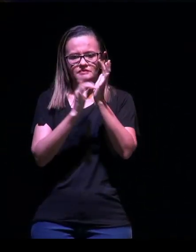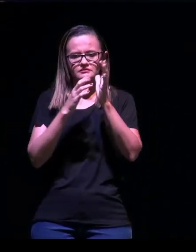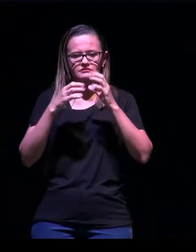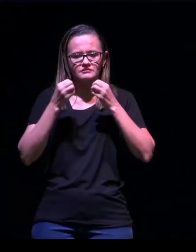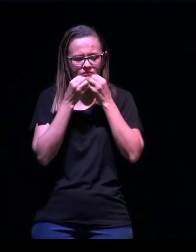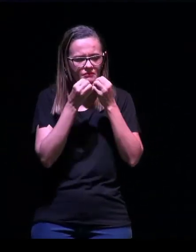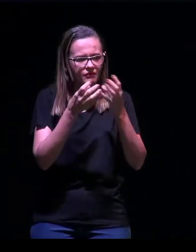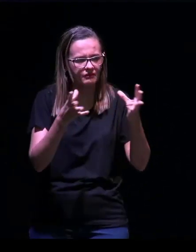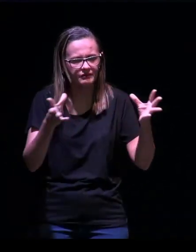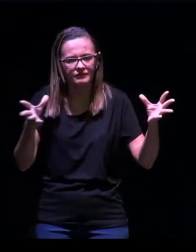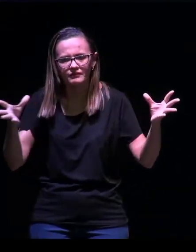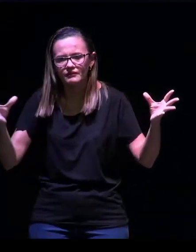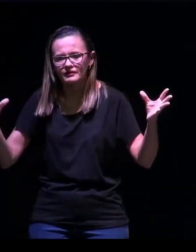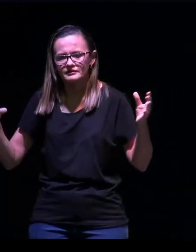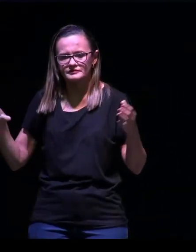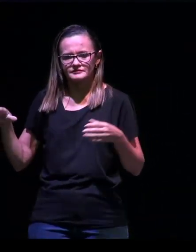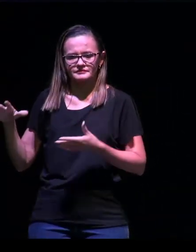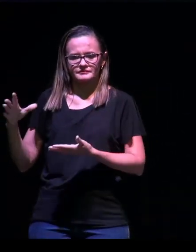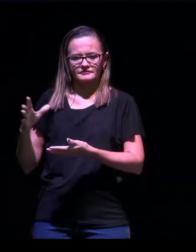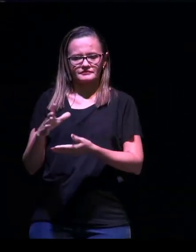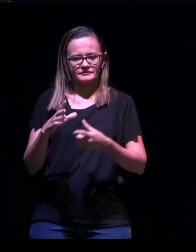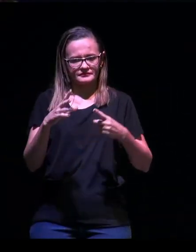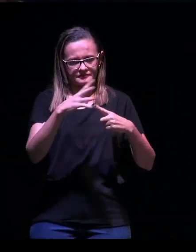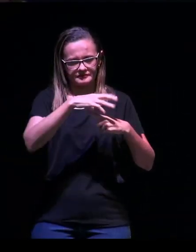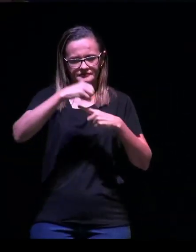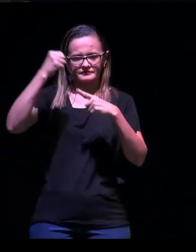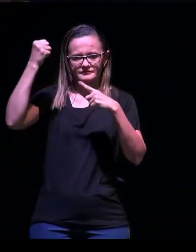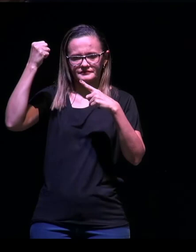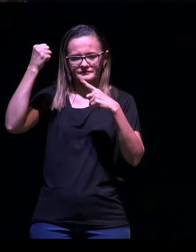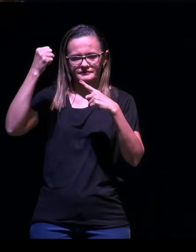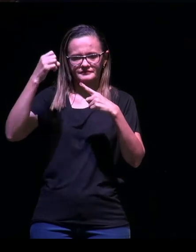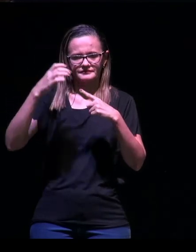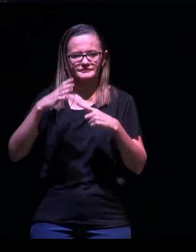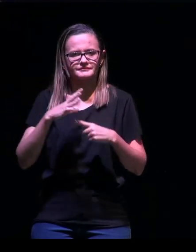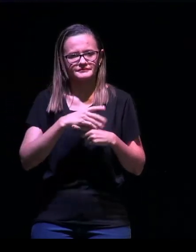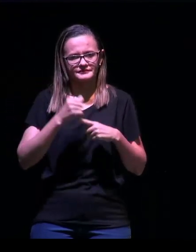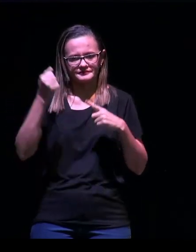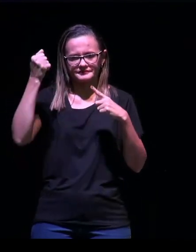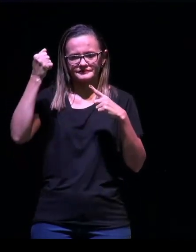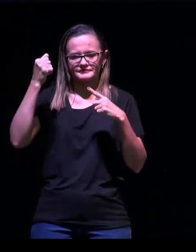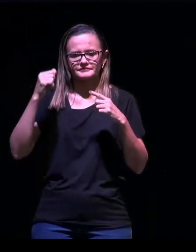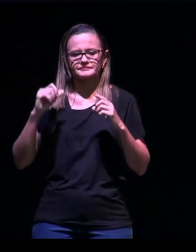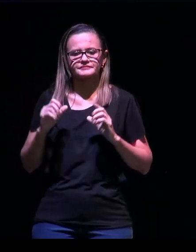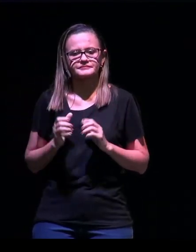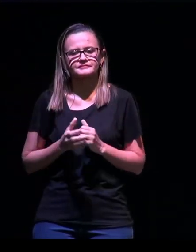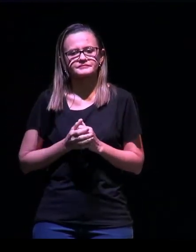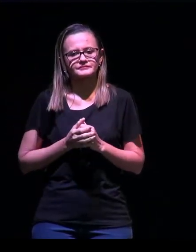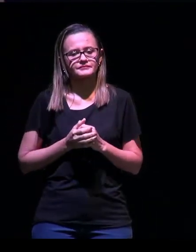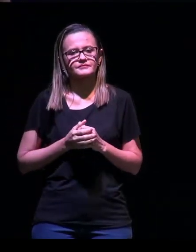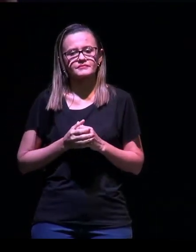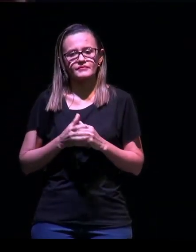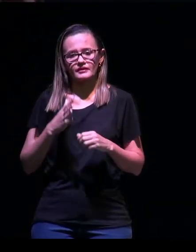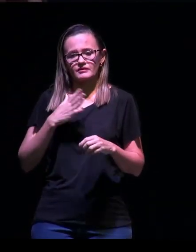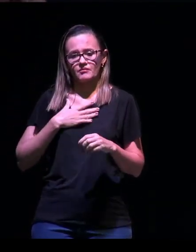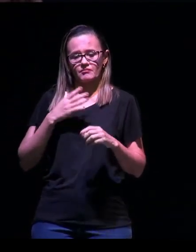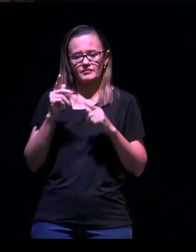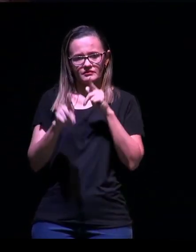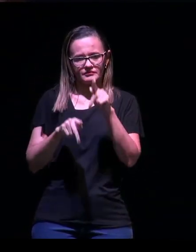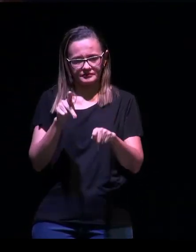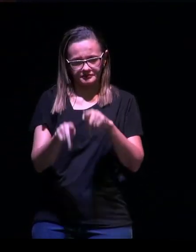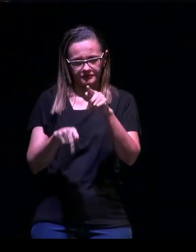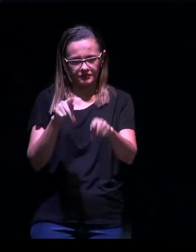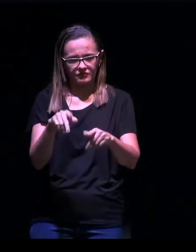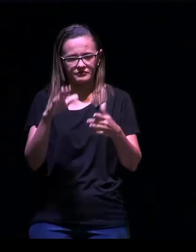E carros de guerra, aviões de guerra, navios de guerra, bombas atômicas vão sendo destruídas. E Deus diz, e o meu povo vai fugir por esse